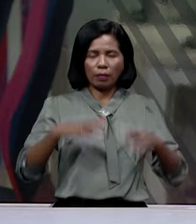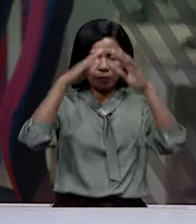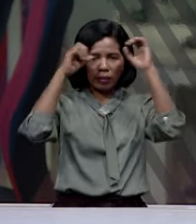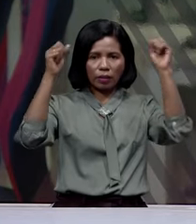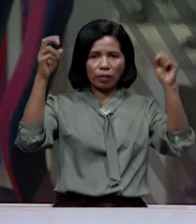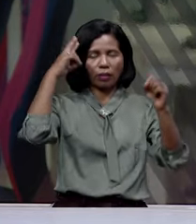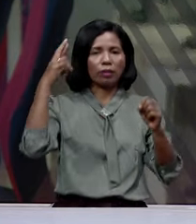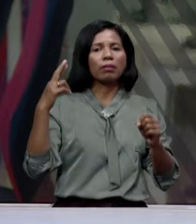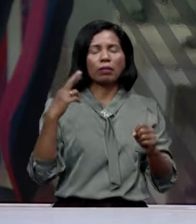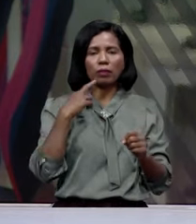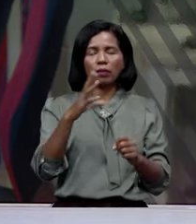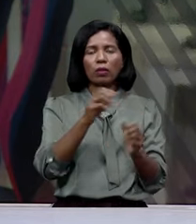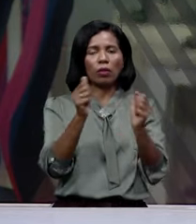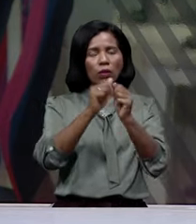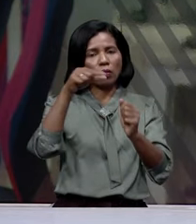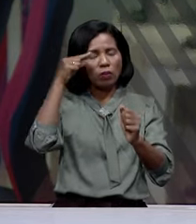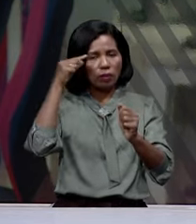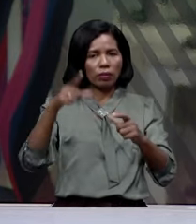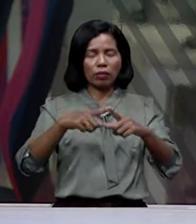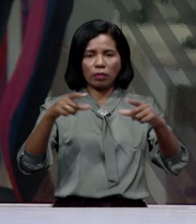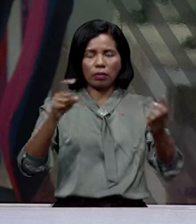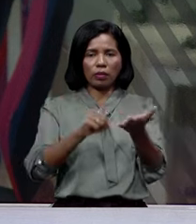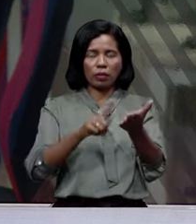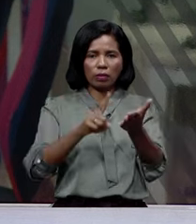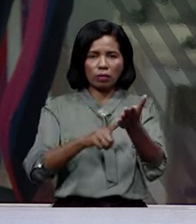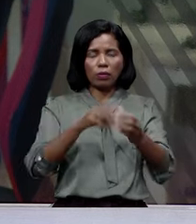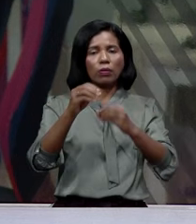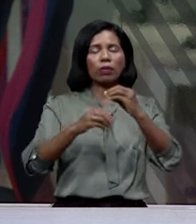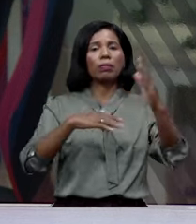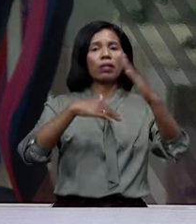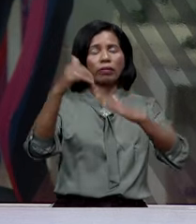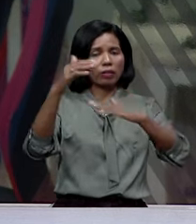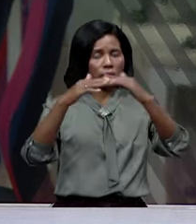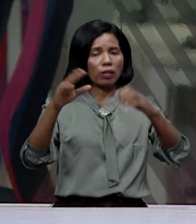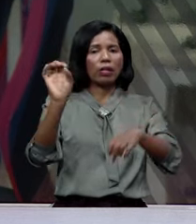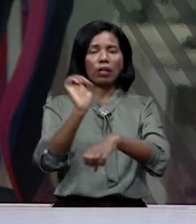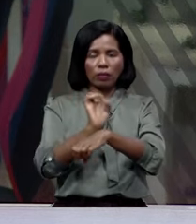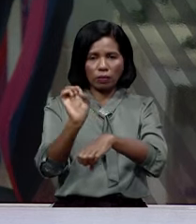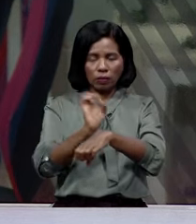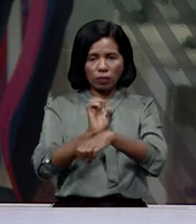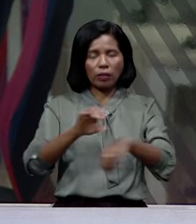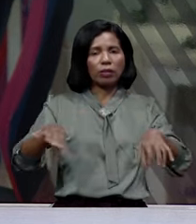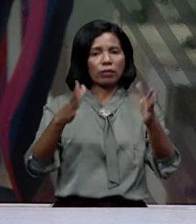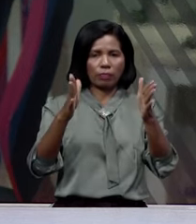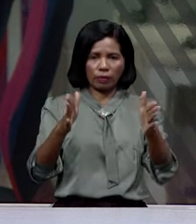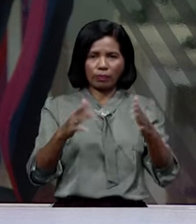República, o governo do Japão discute cooperação em infraestrutura, economia no recurso humano.